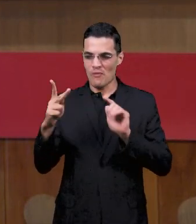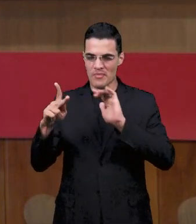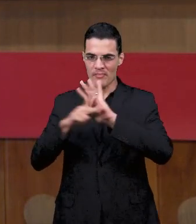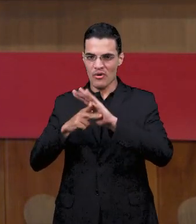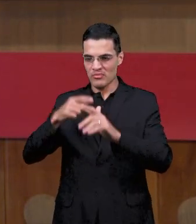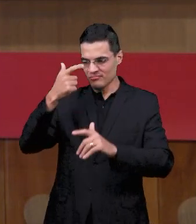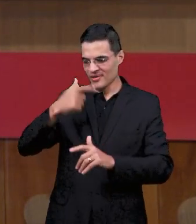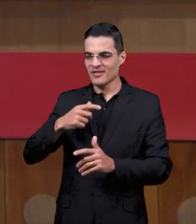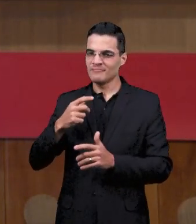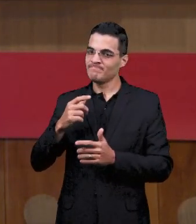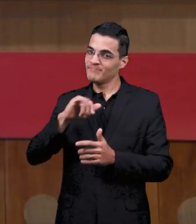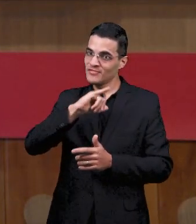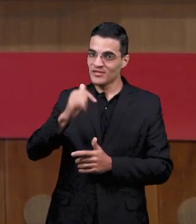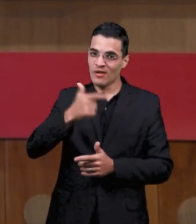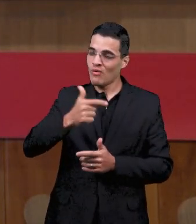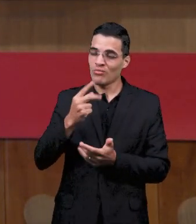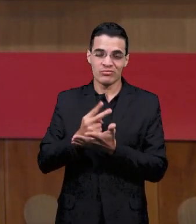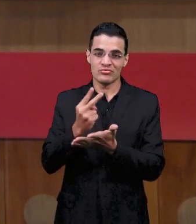lugar.